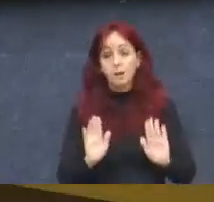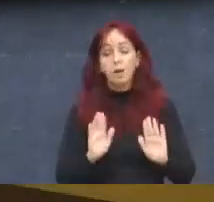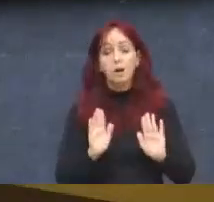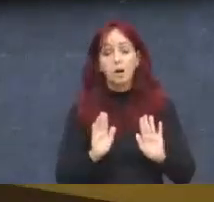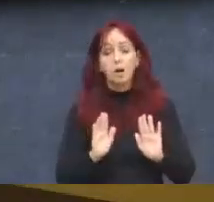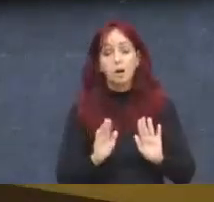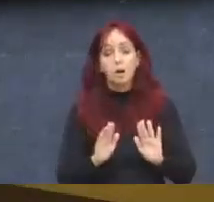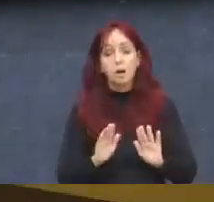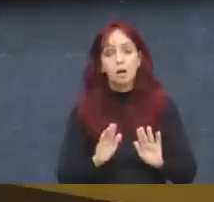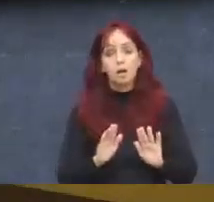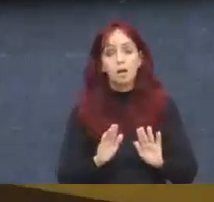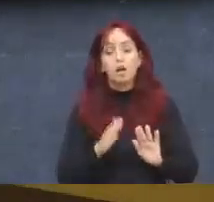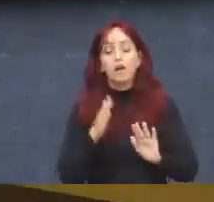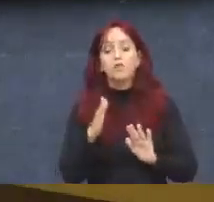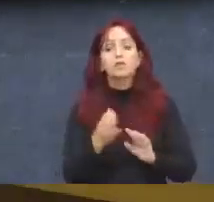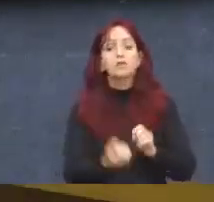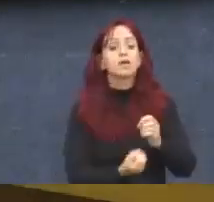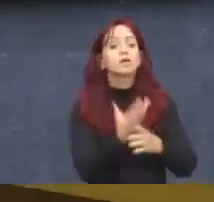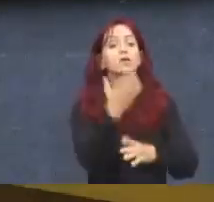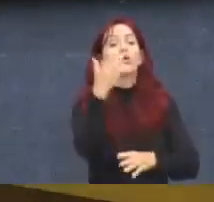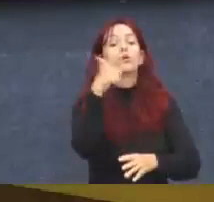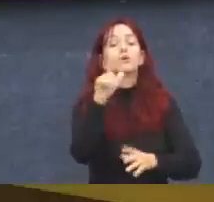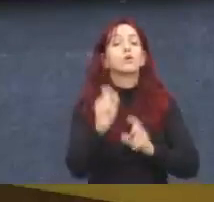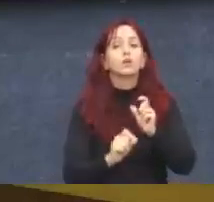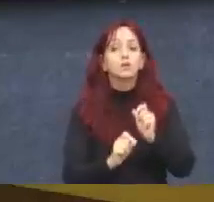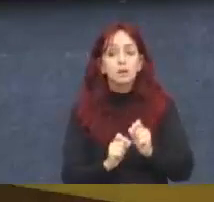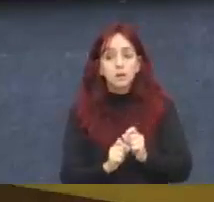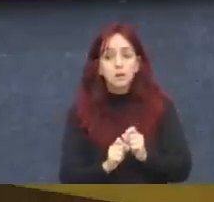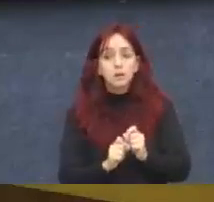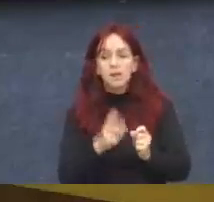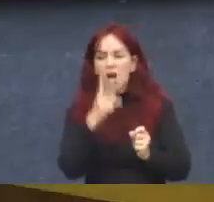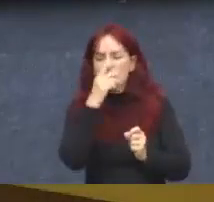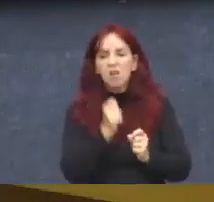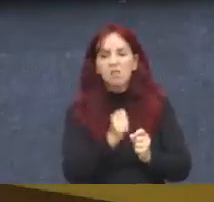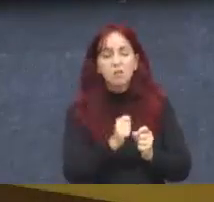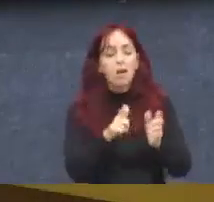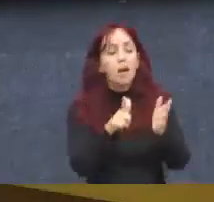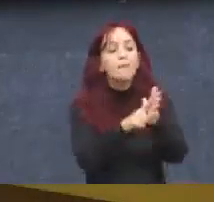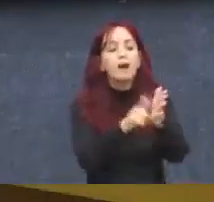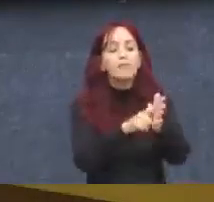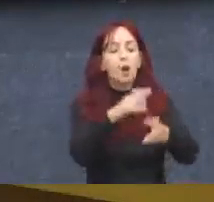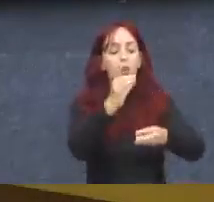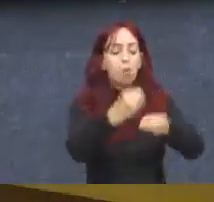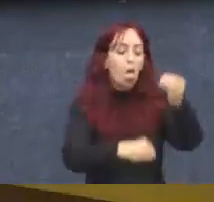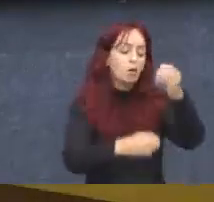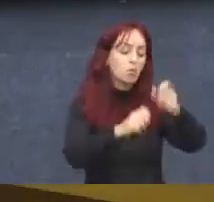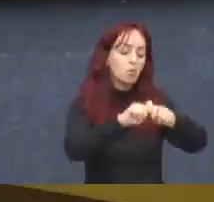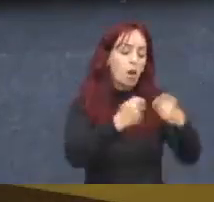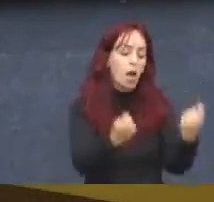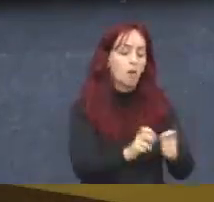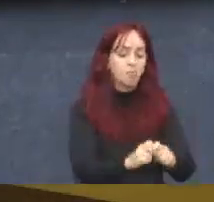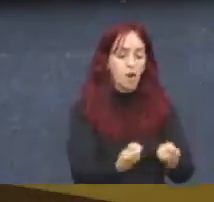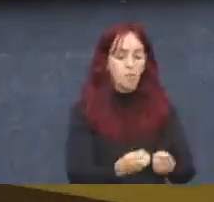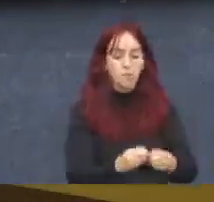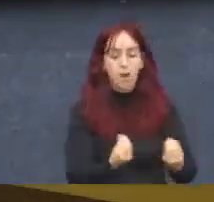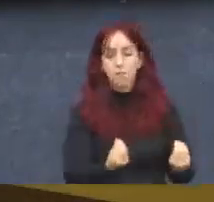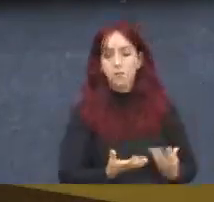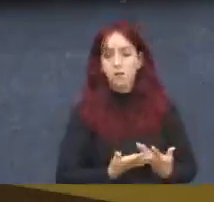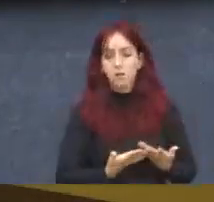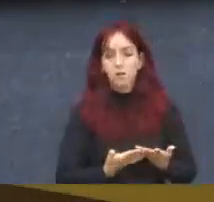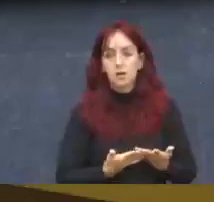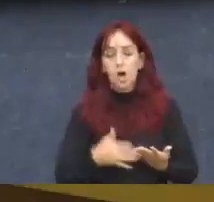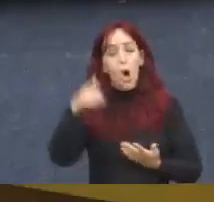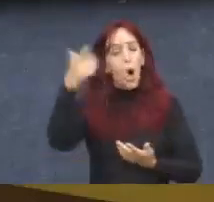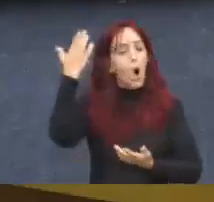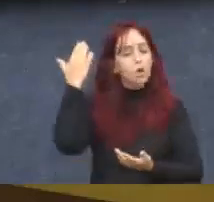inaugurou outra coisa aqui que está virando moda, é rasgar papelzinho no microfone. O senhor rasgou um papelzinho aí, outro dia alguém